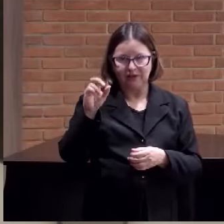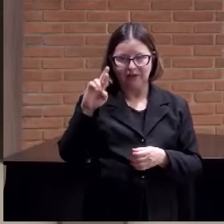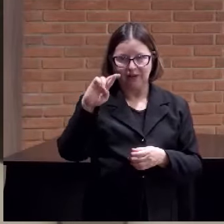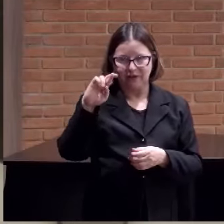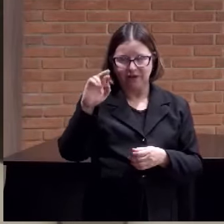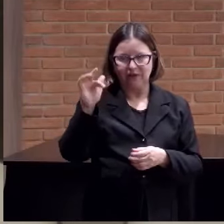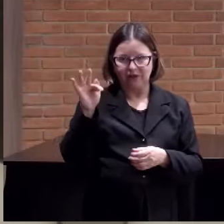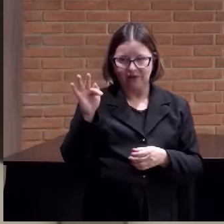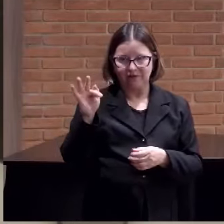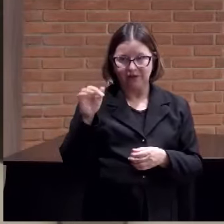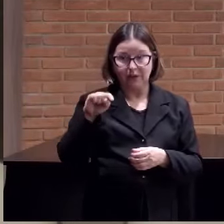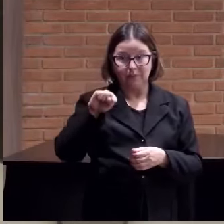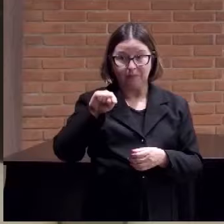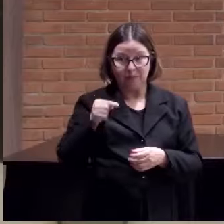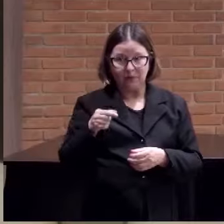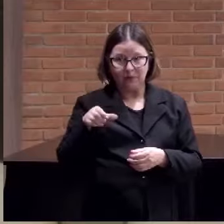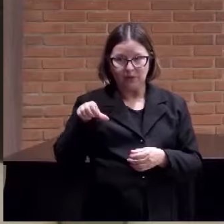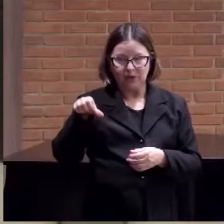teve a fundação